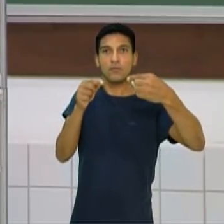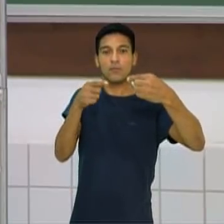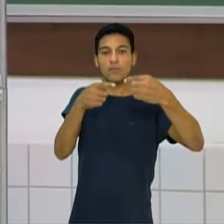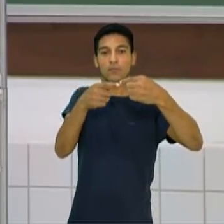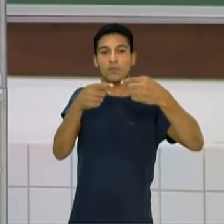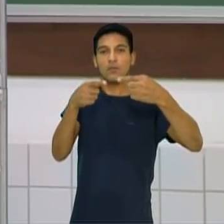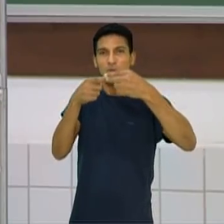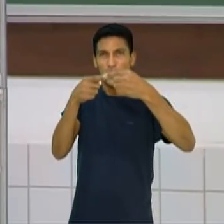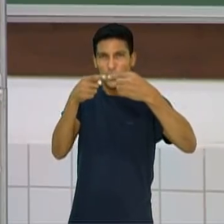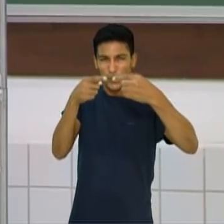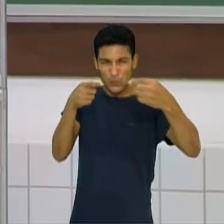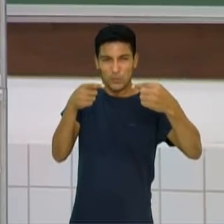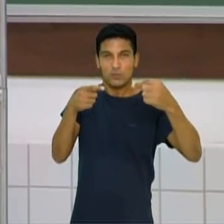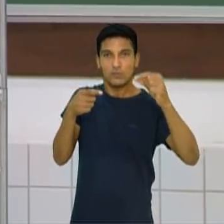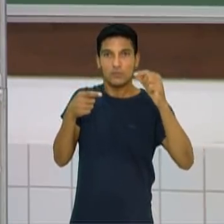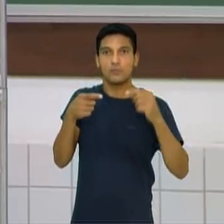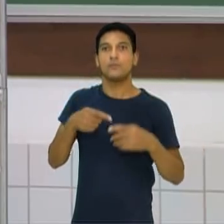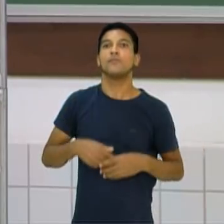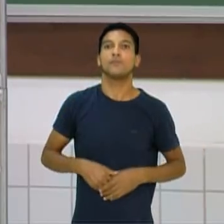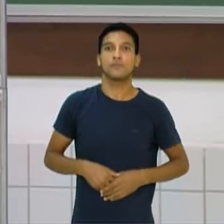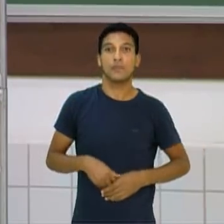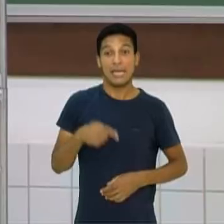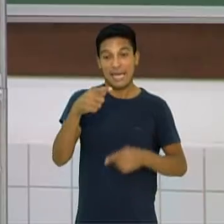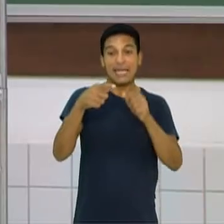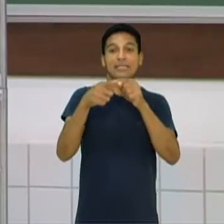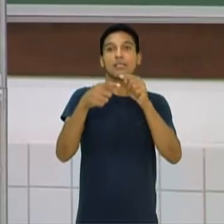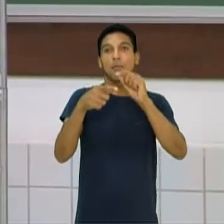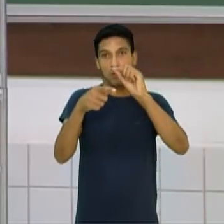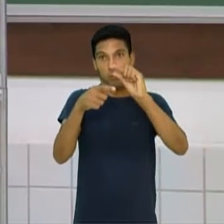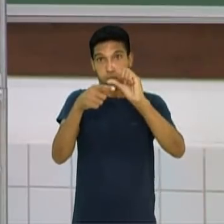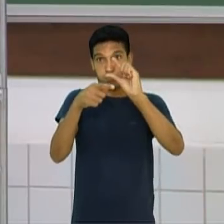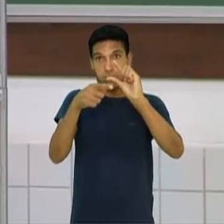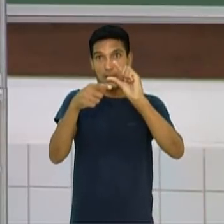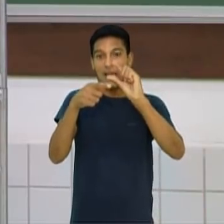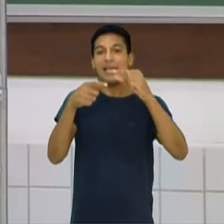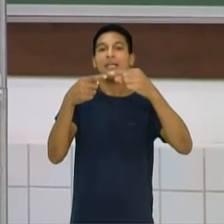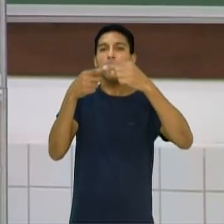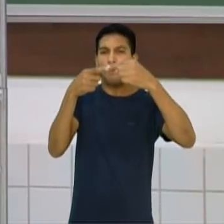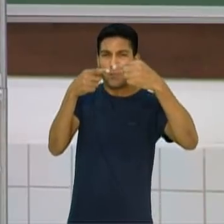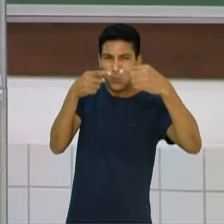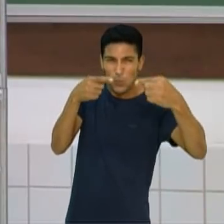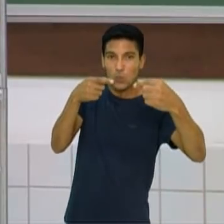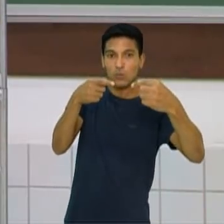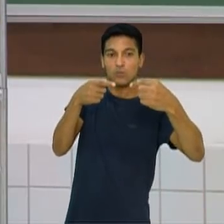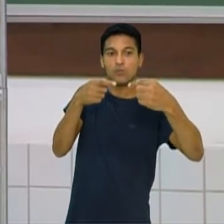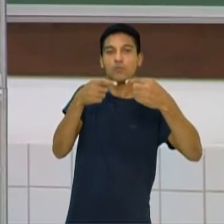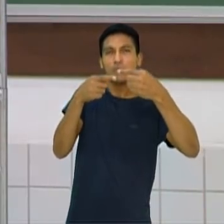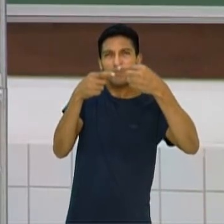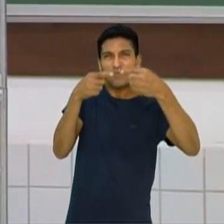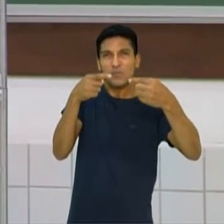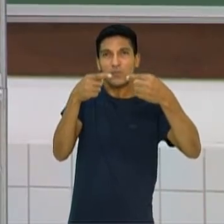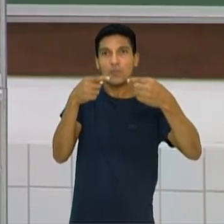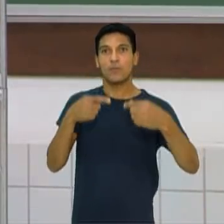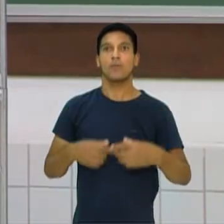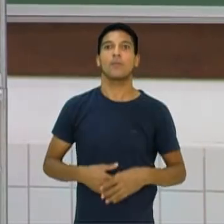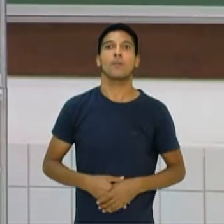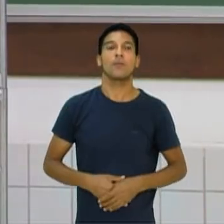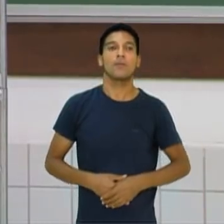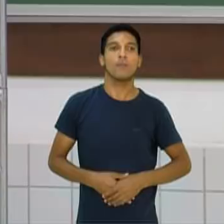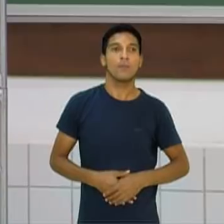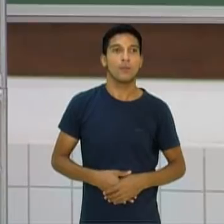é quase uma pontinha de agulha, assim, né? Um pouco mais grosso que uma ponta de agulha, é bem fina essa ponta.